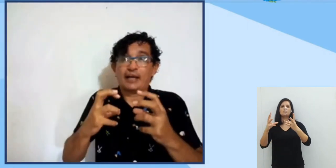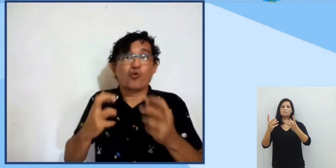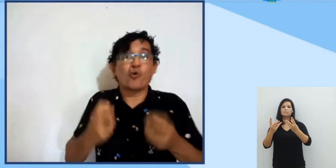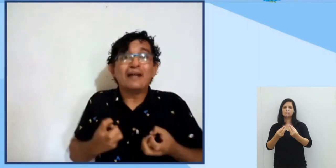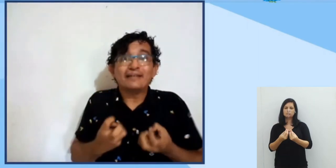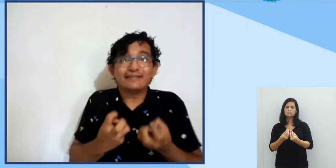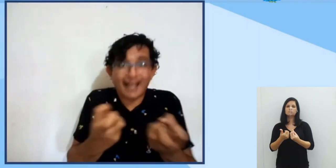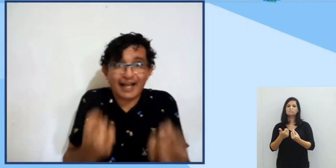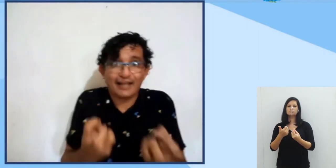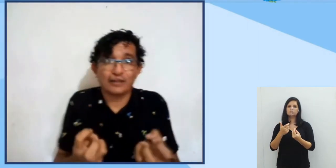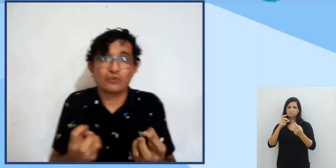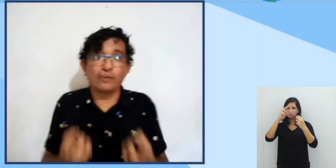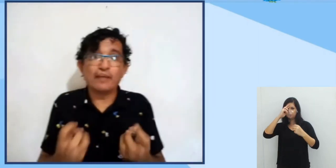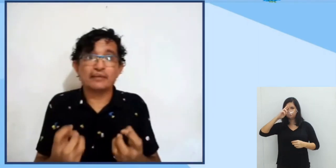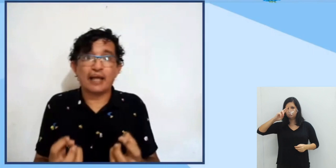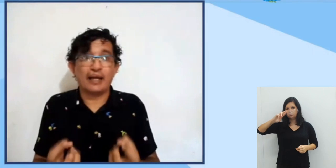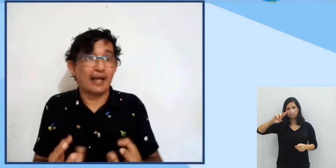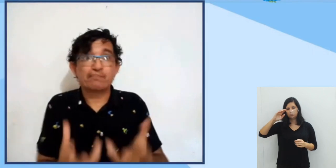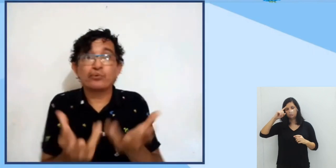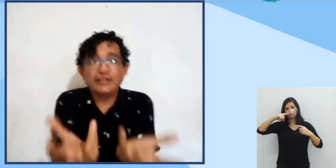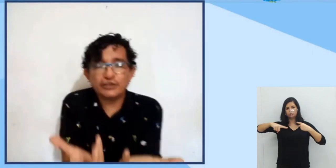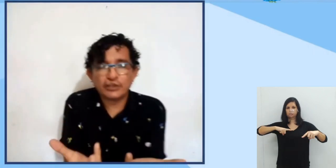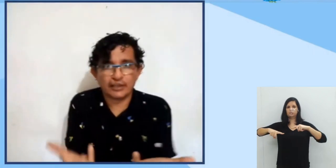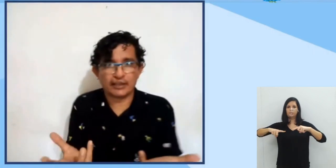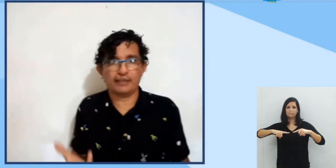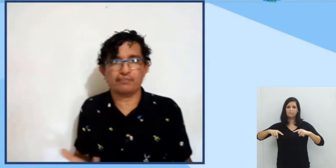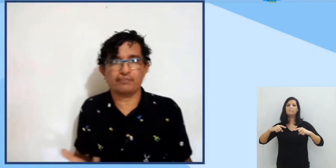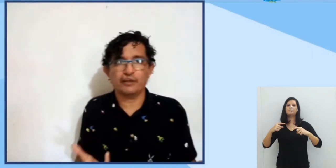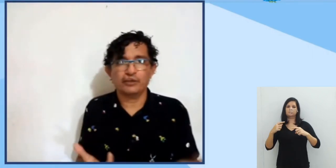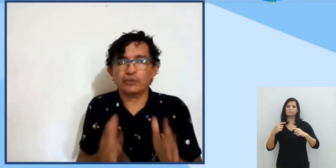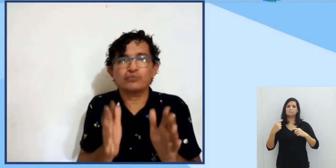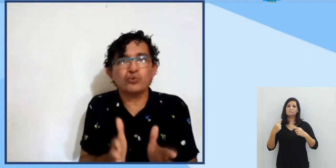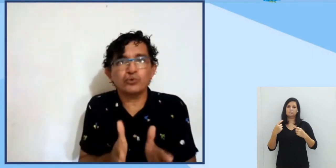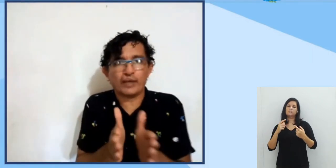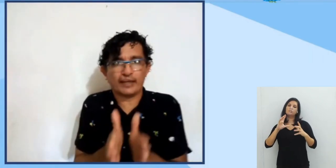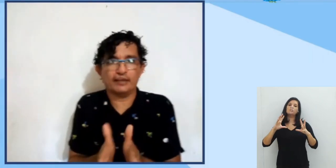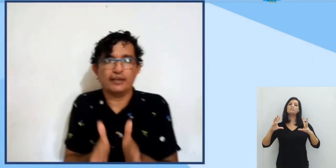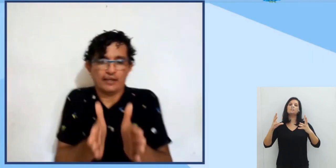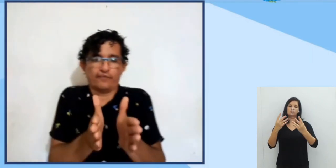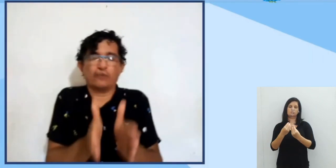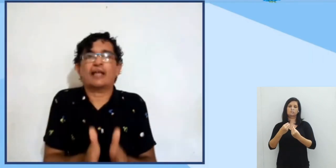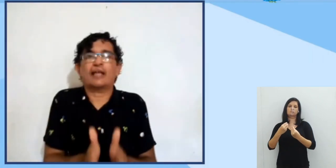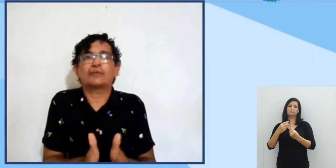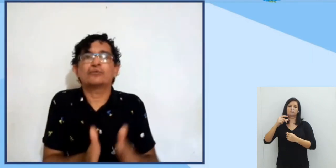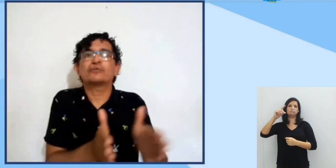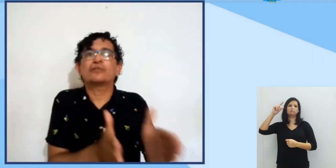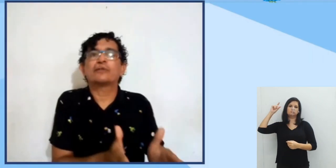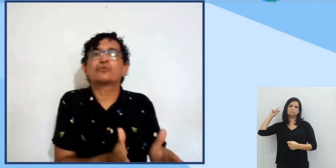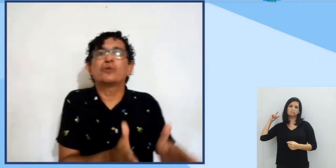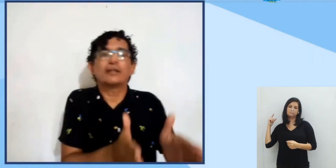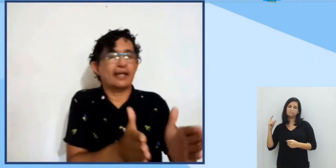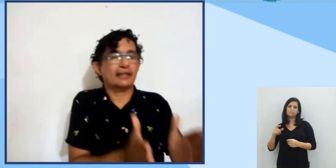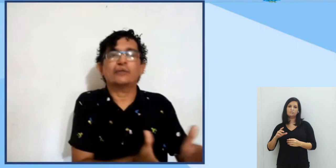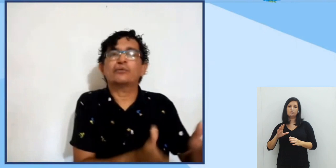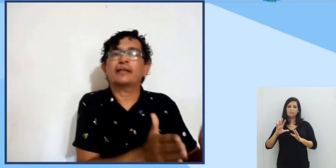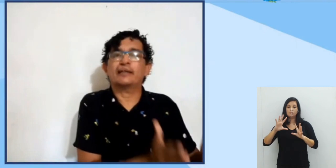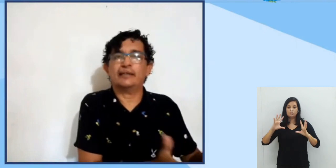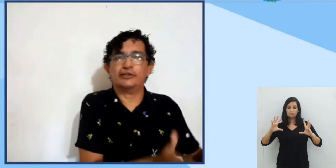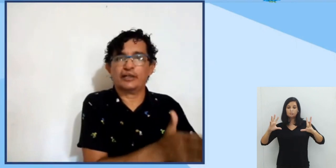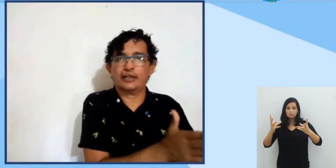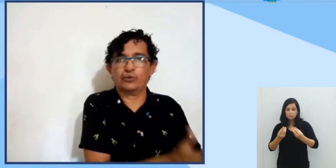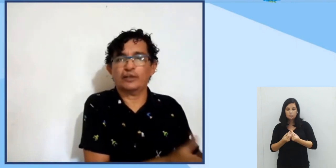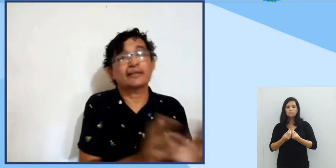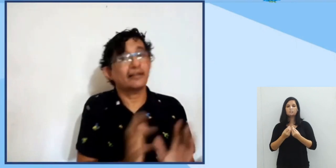chegava a comandar a política da época. Então tudo era voltado dentro daquilo